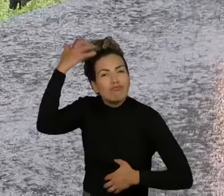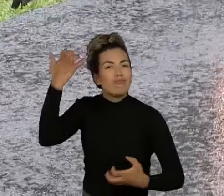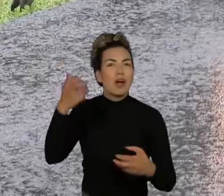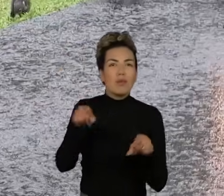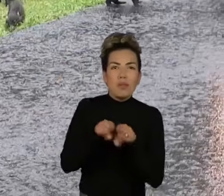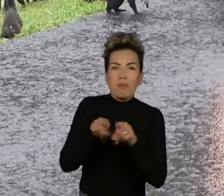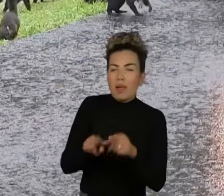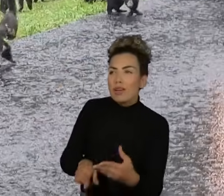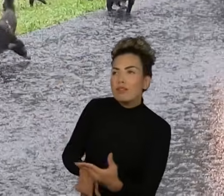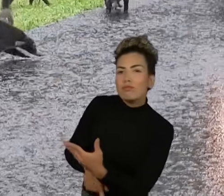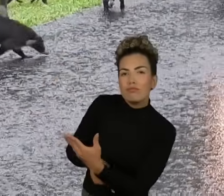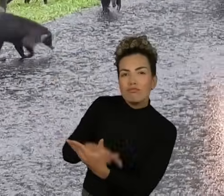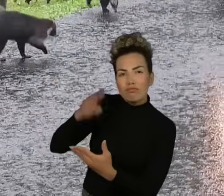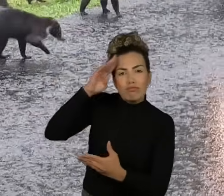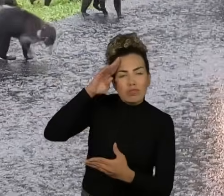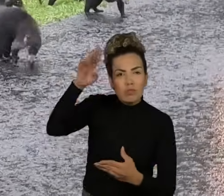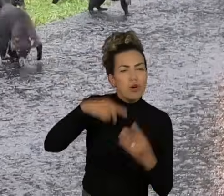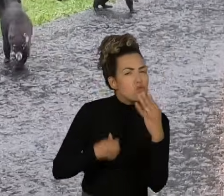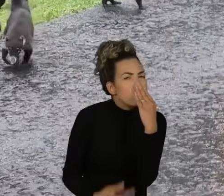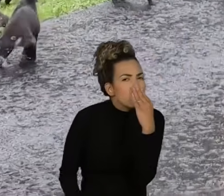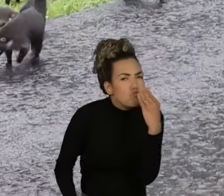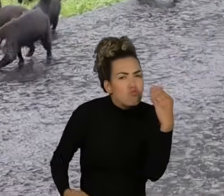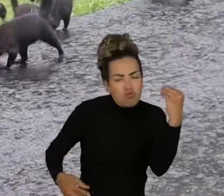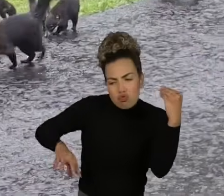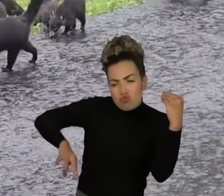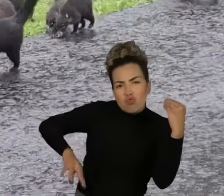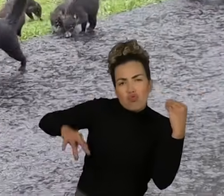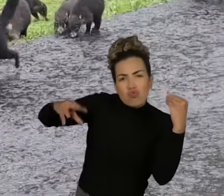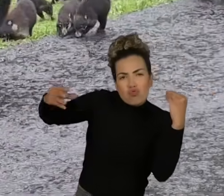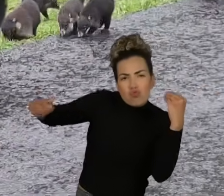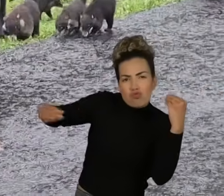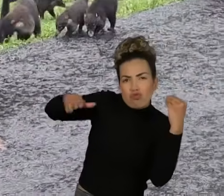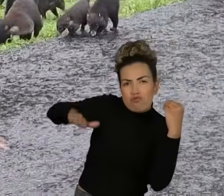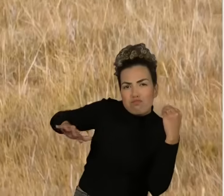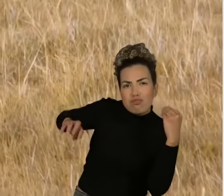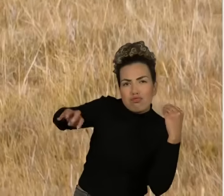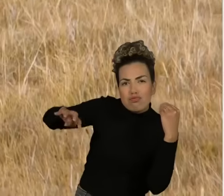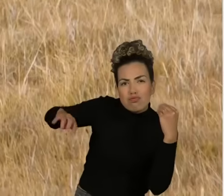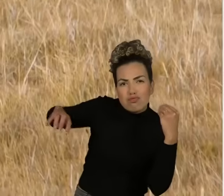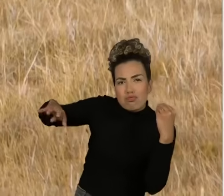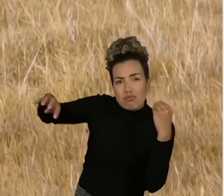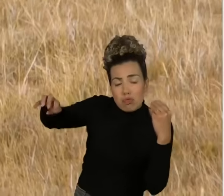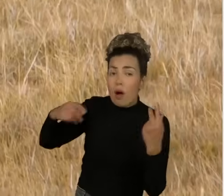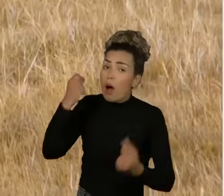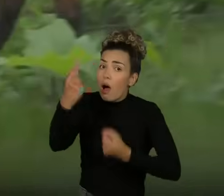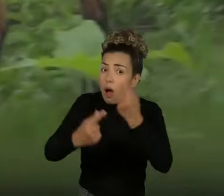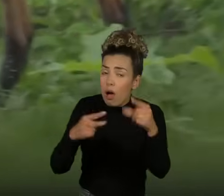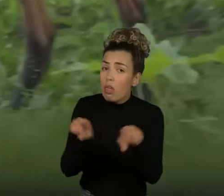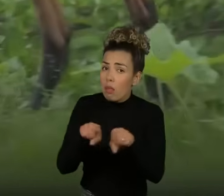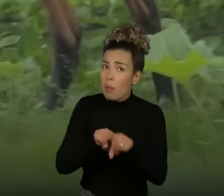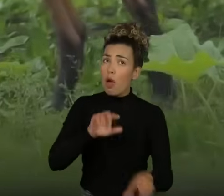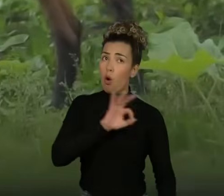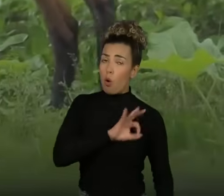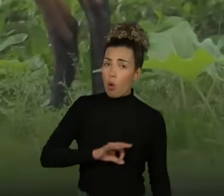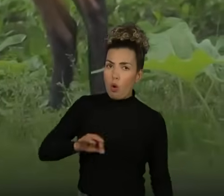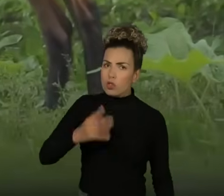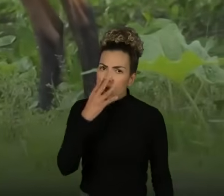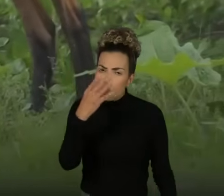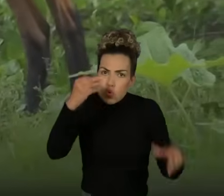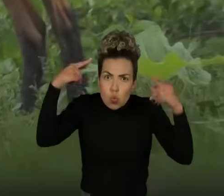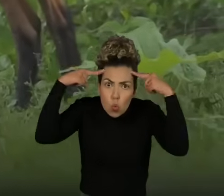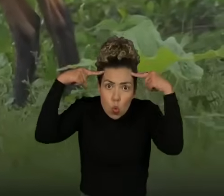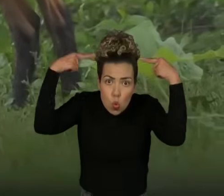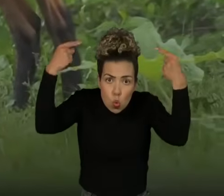os coatis, e de vez em quando os de hábitos mais solitários, como a onça parda e o lobo-guará.